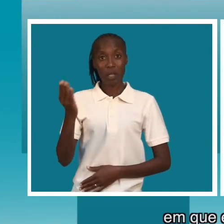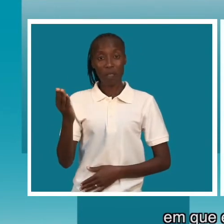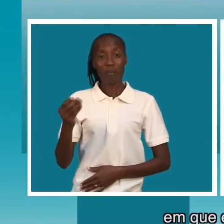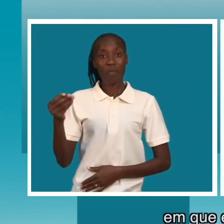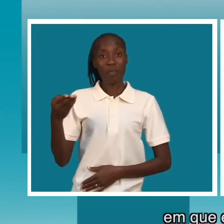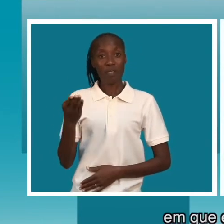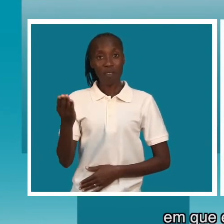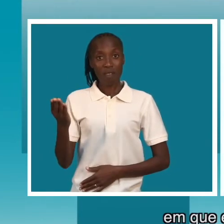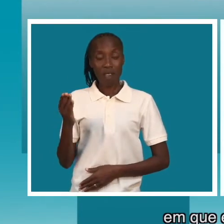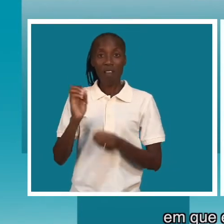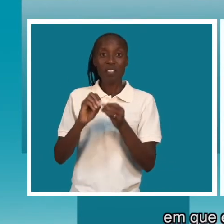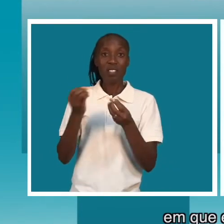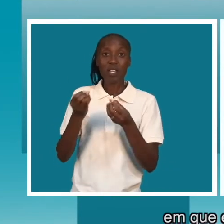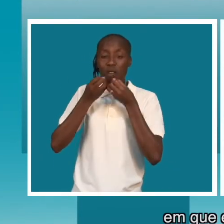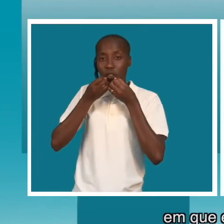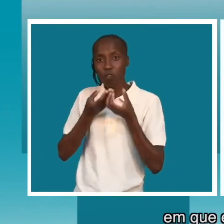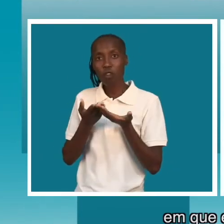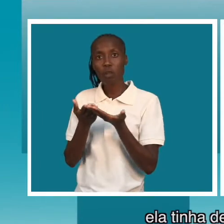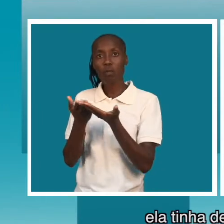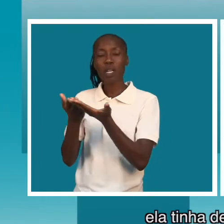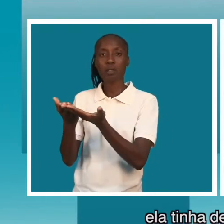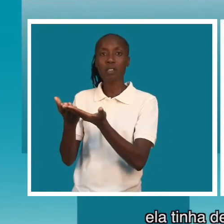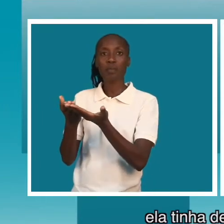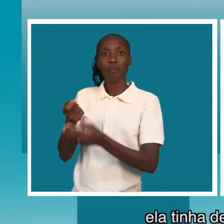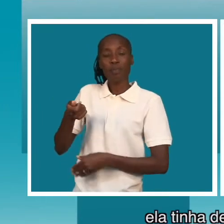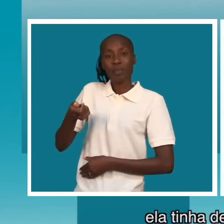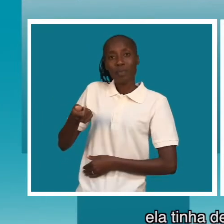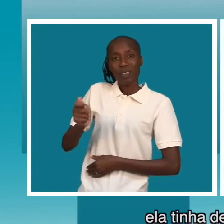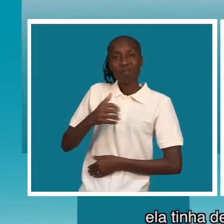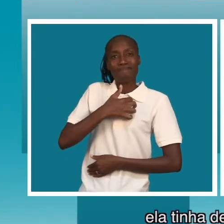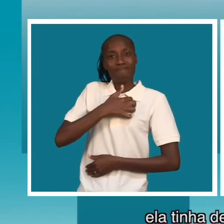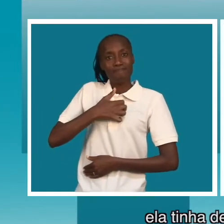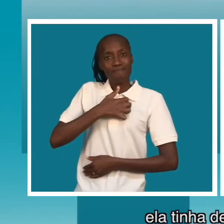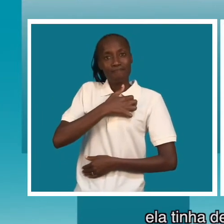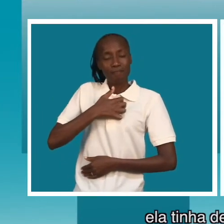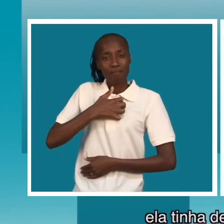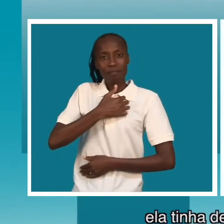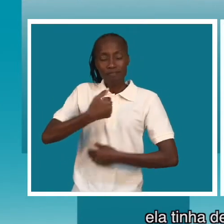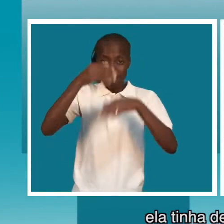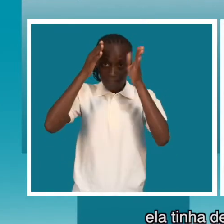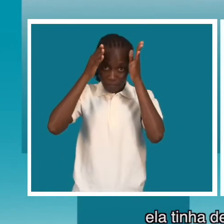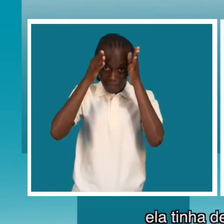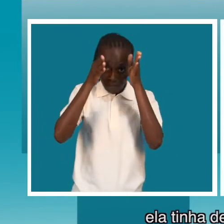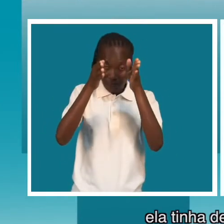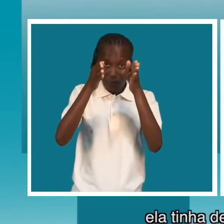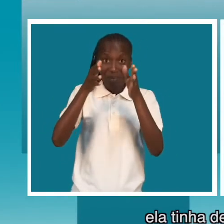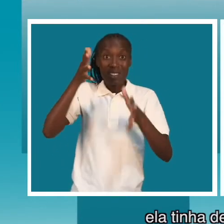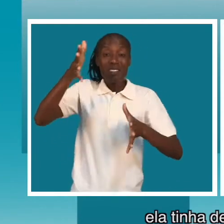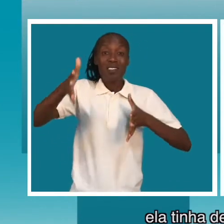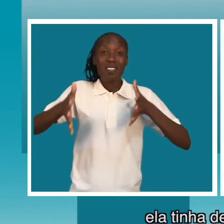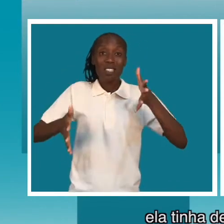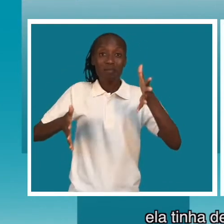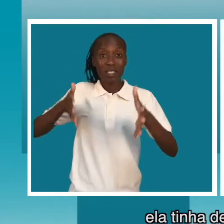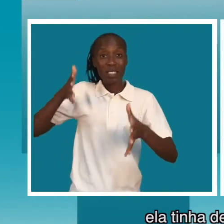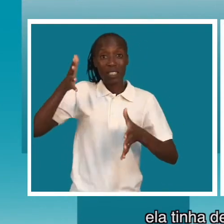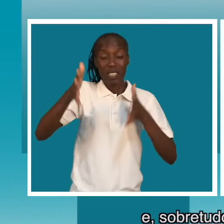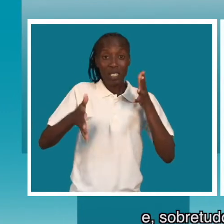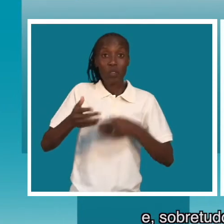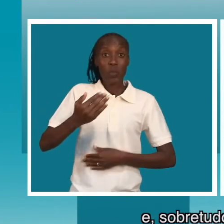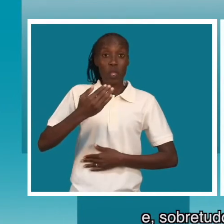basicamente, quando tínhamos de passar a informação, ela tinha de fazer o esforço de focar-se nos meus gestos